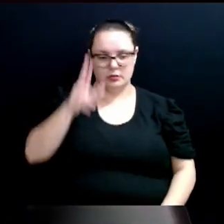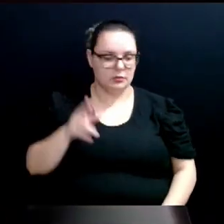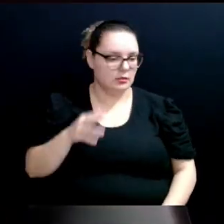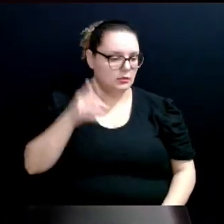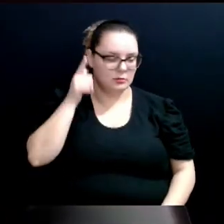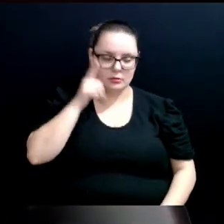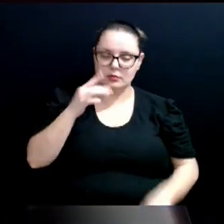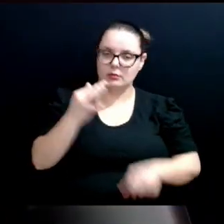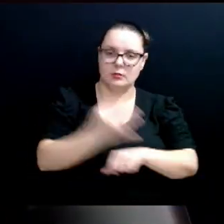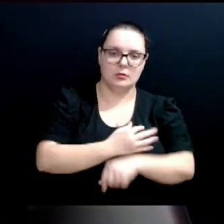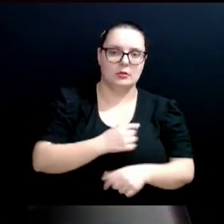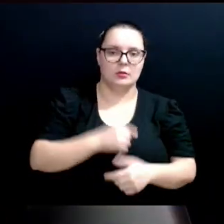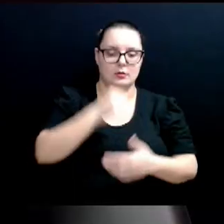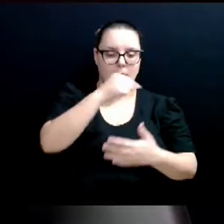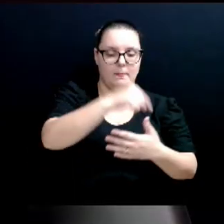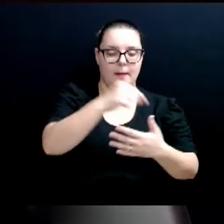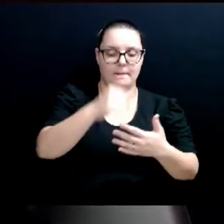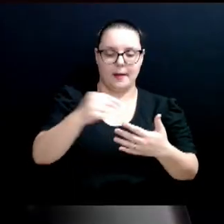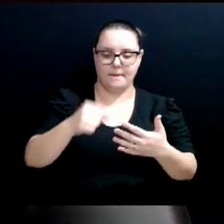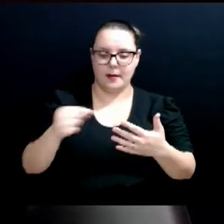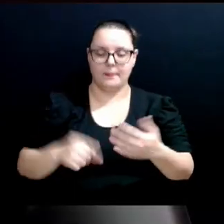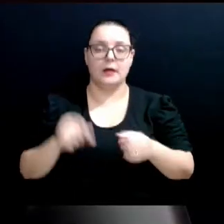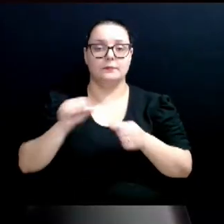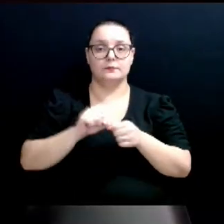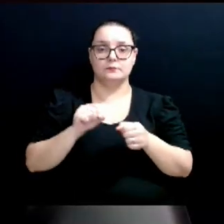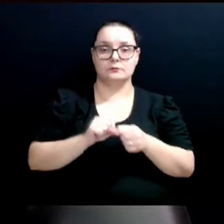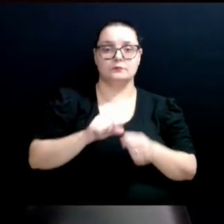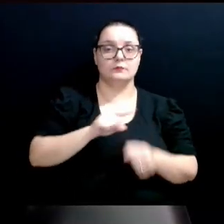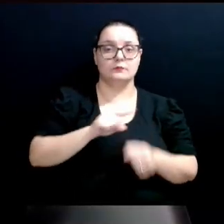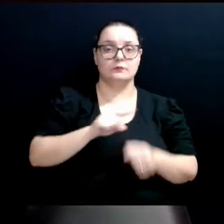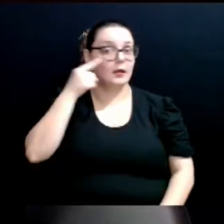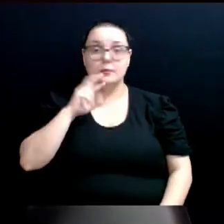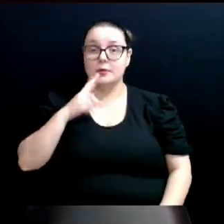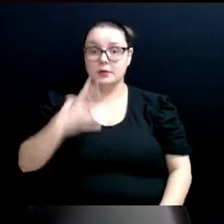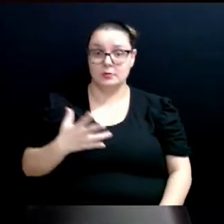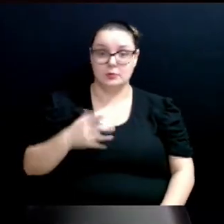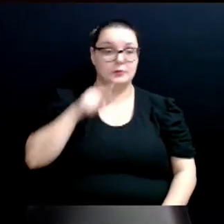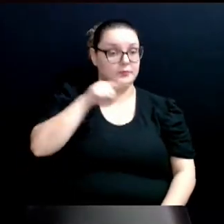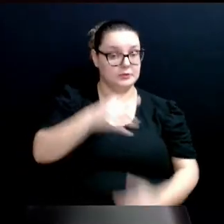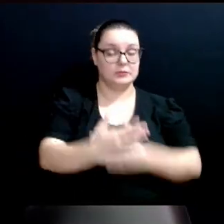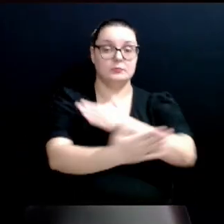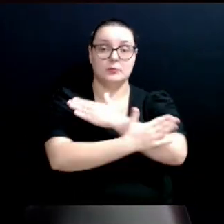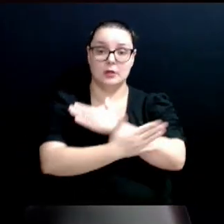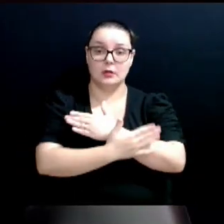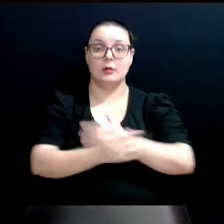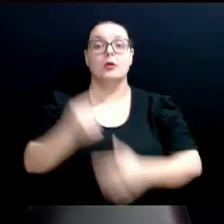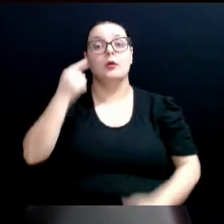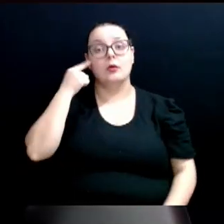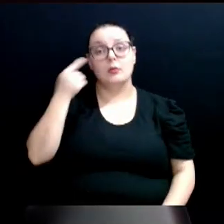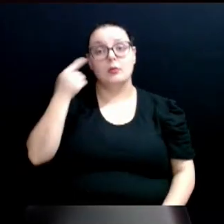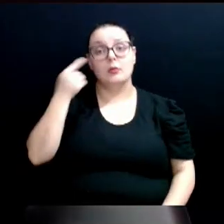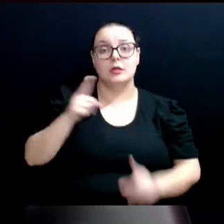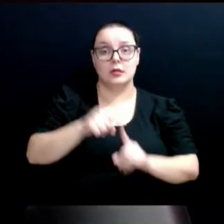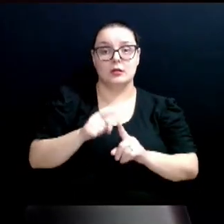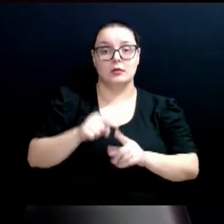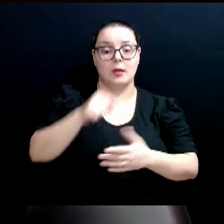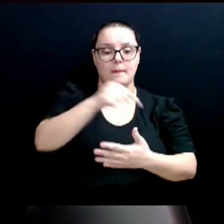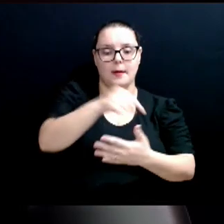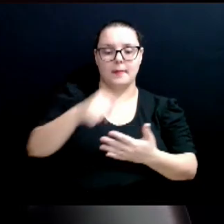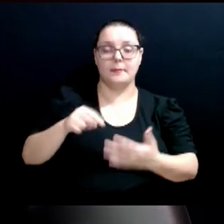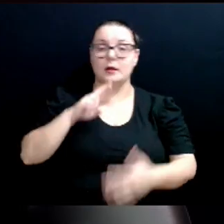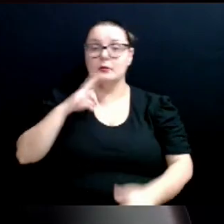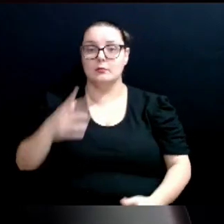fazendo isso, isso e isso. Não pensei numa solução, você me ajuda? Ou pensei nesse tipo de solução, A, B,